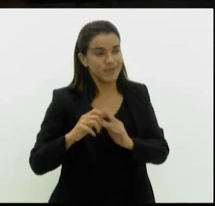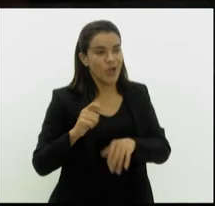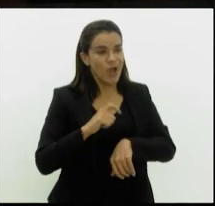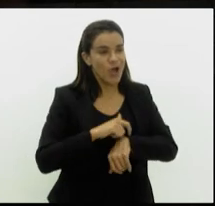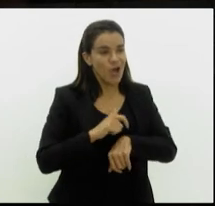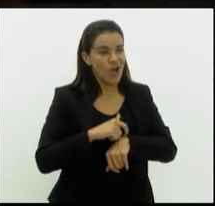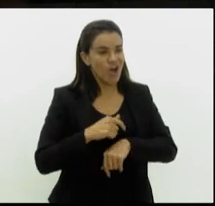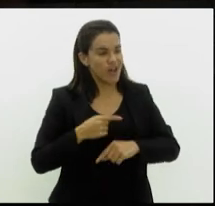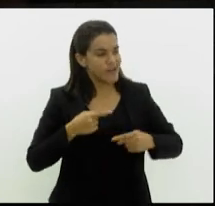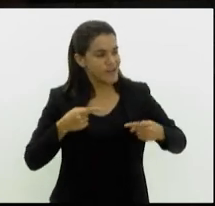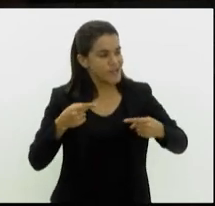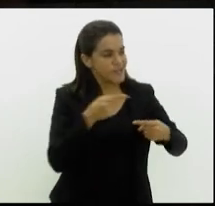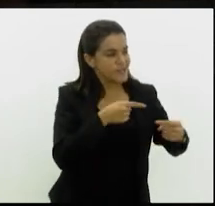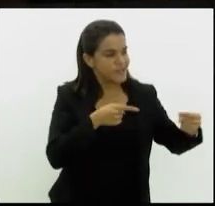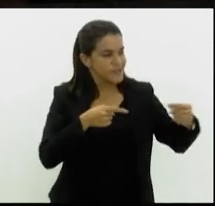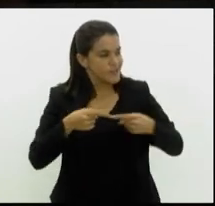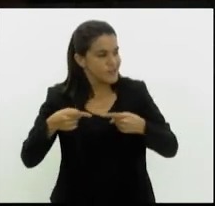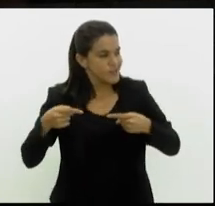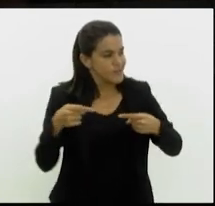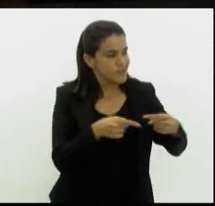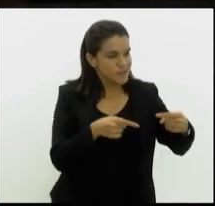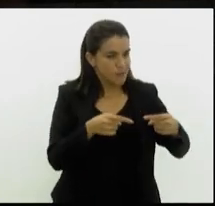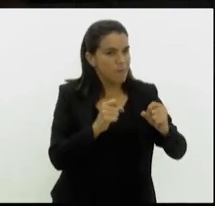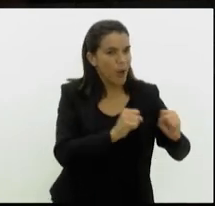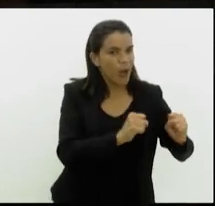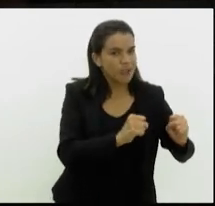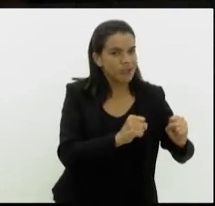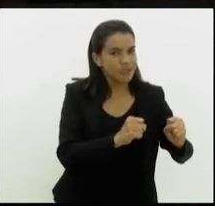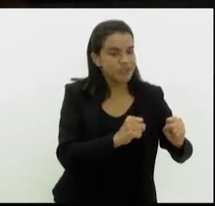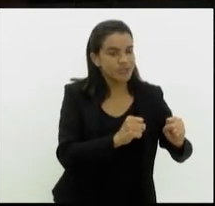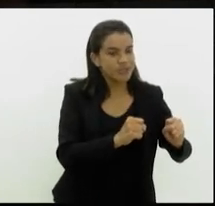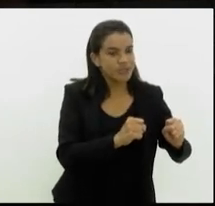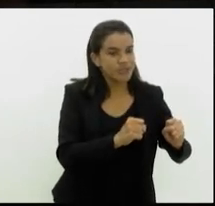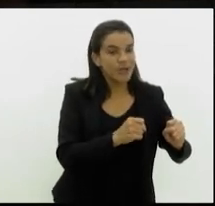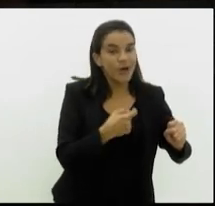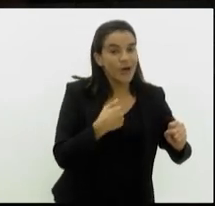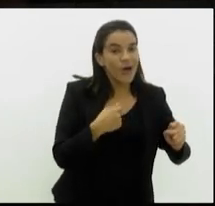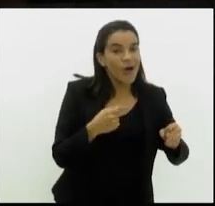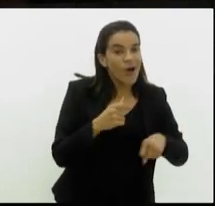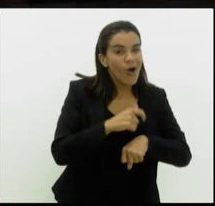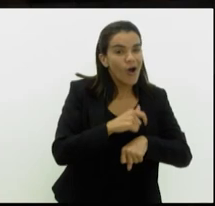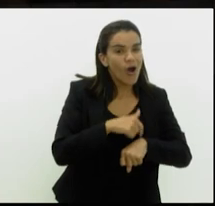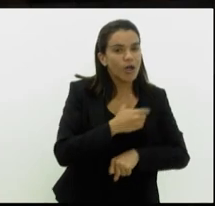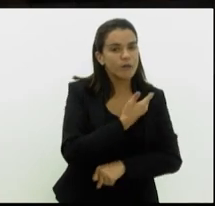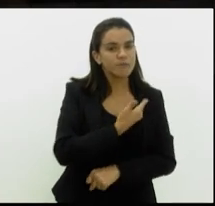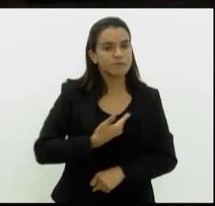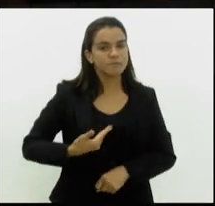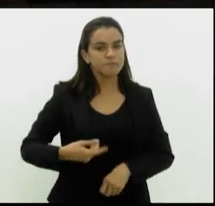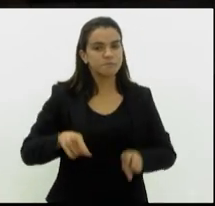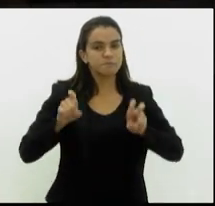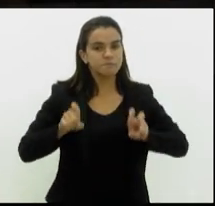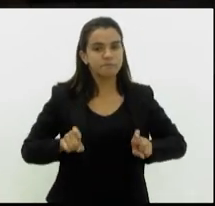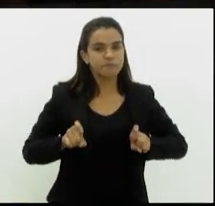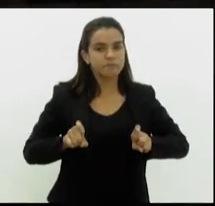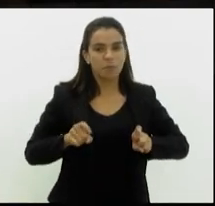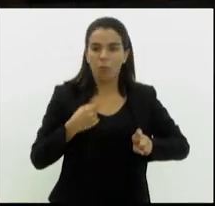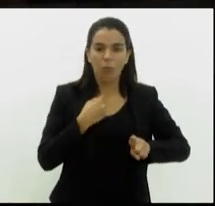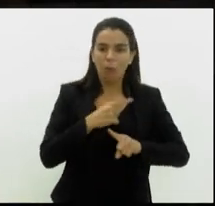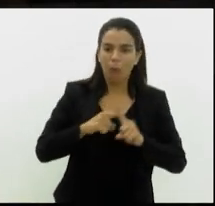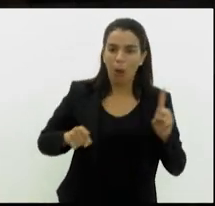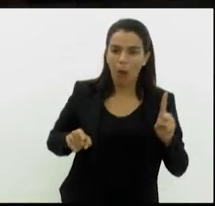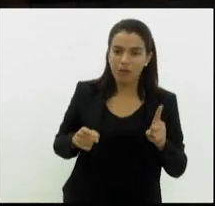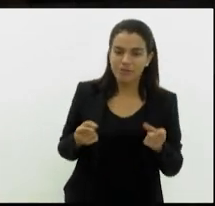na oposição, pode tudo. Quando estão no governo, não pode